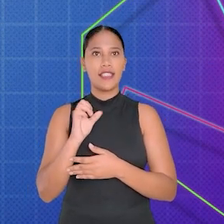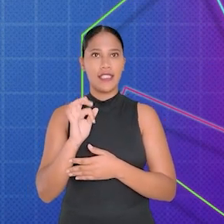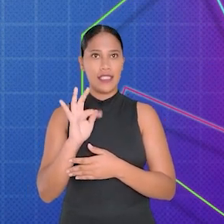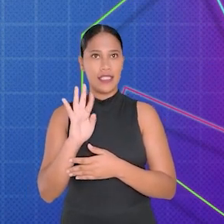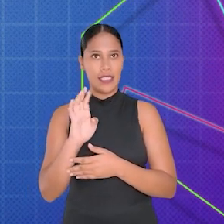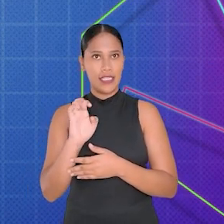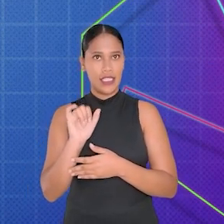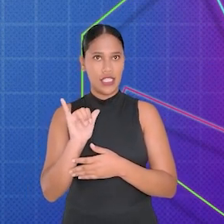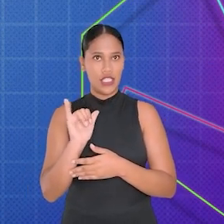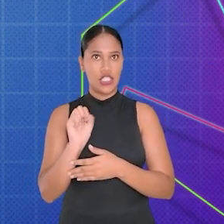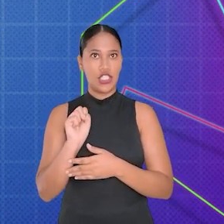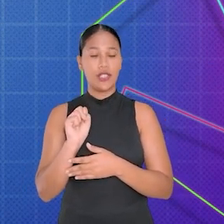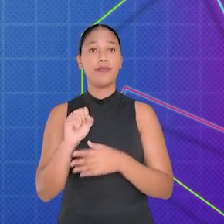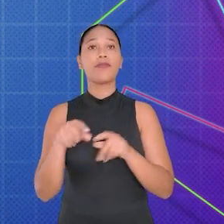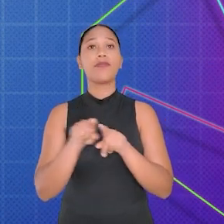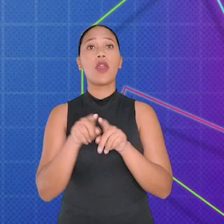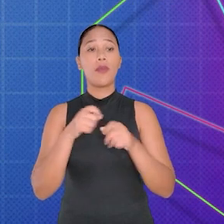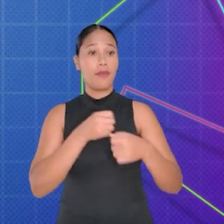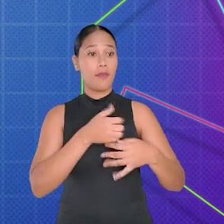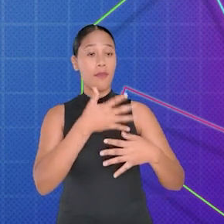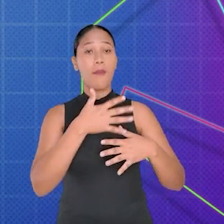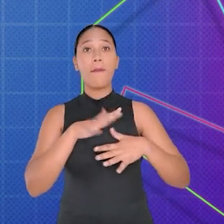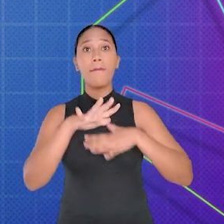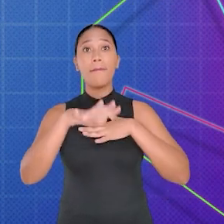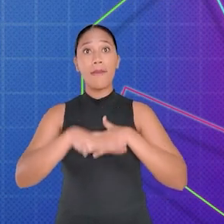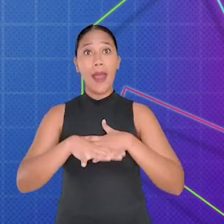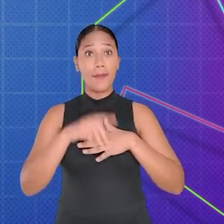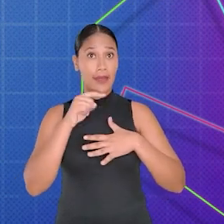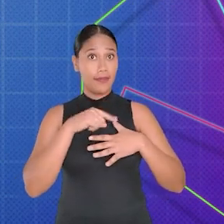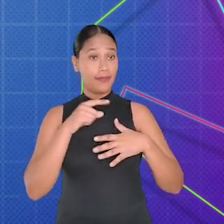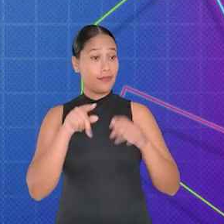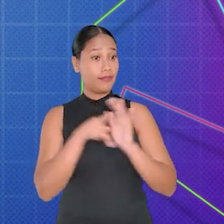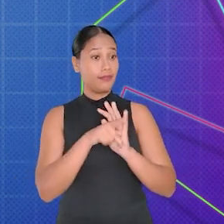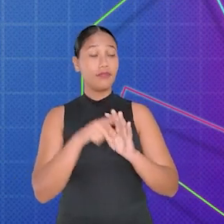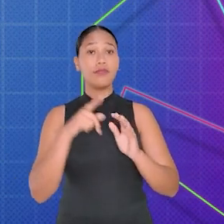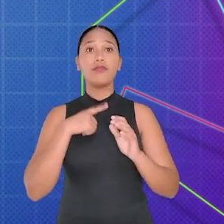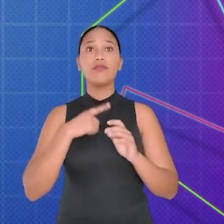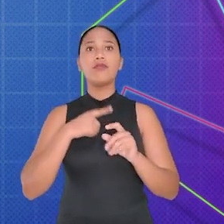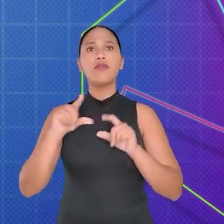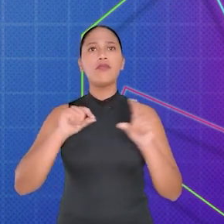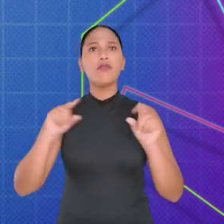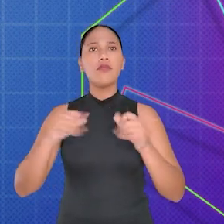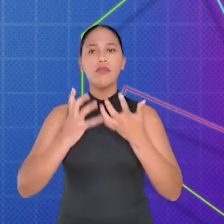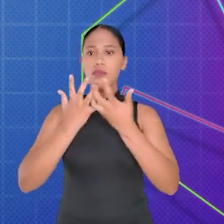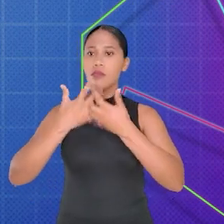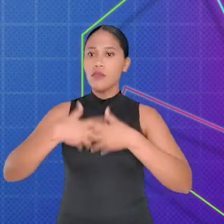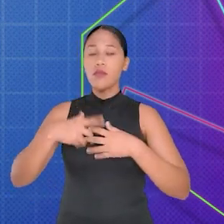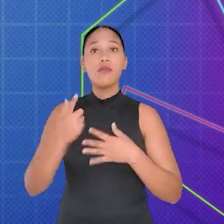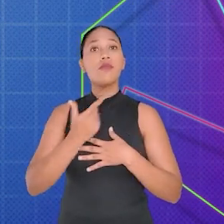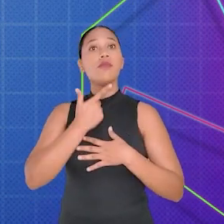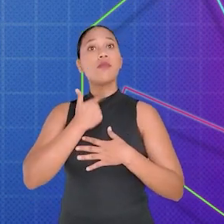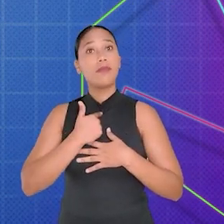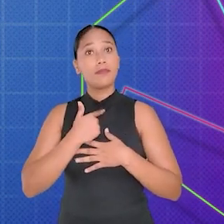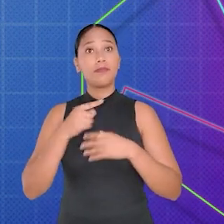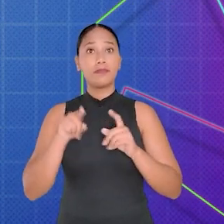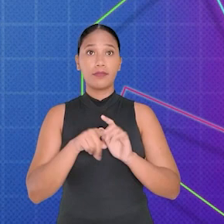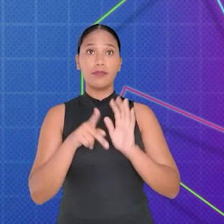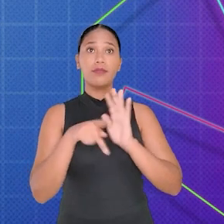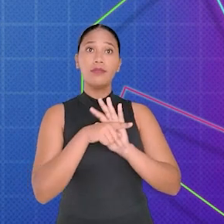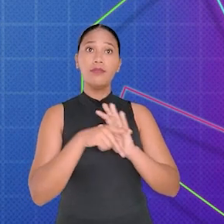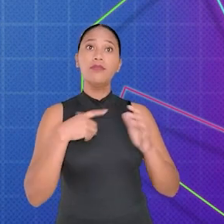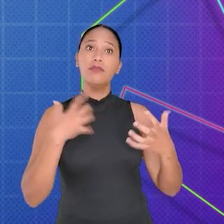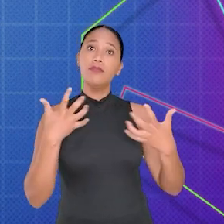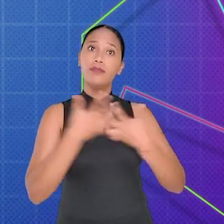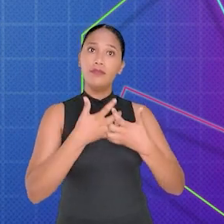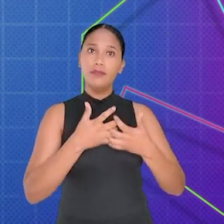personalizado. Adição de comandos ao menu de contexto. O Blender permite que os usuários adicionem comandos personalizados ao menu de contexto,